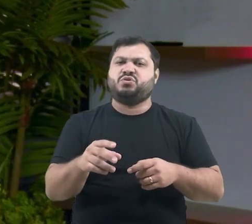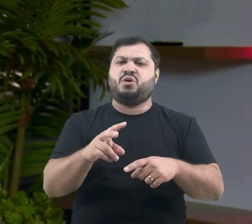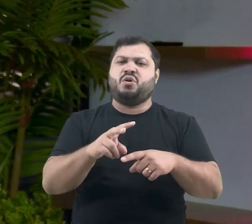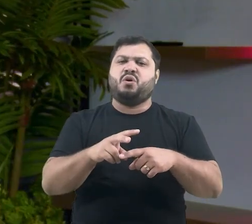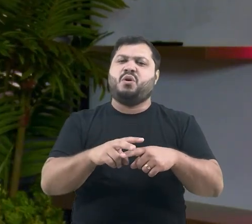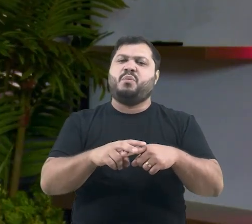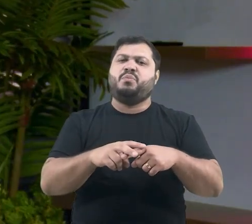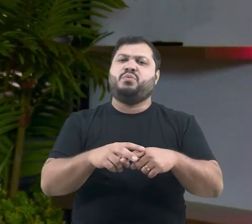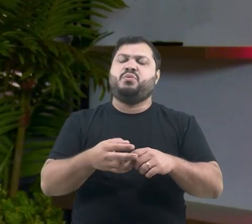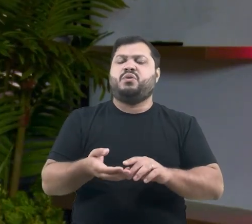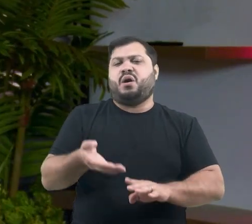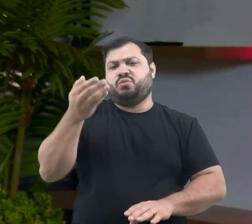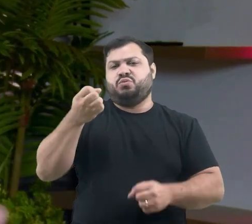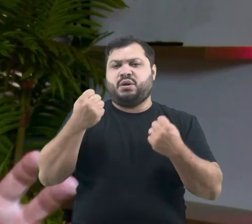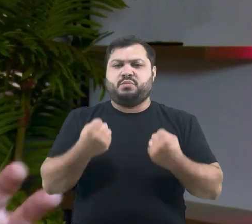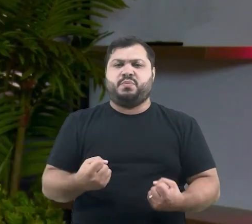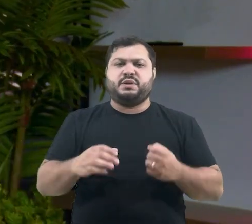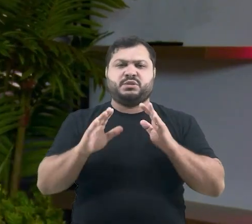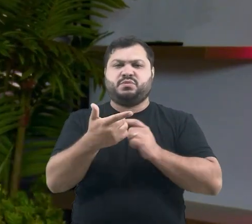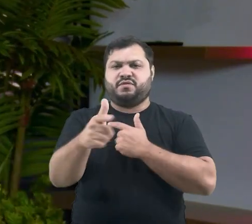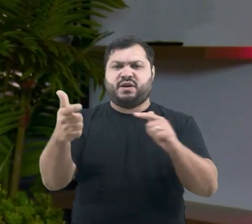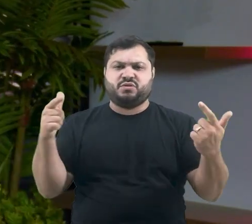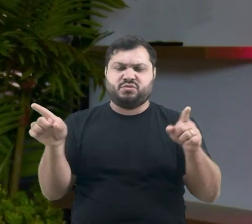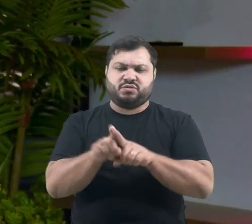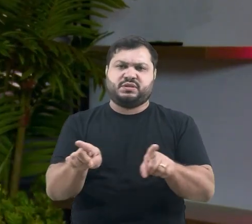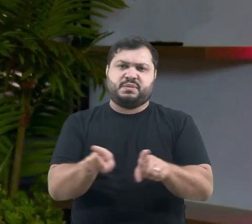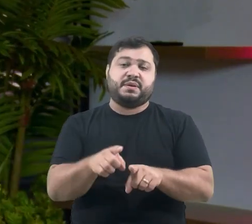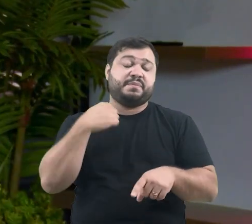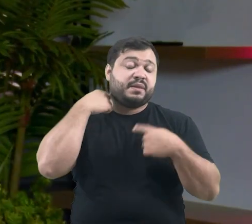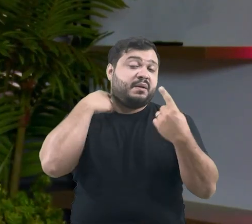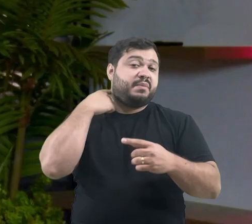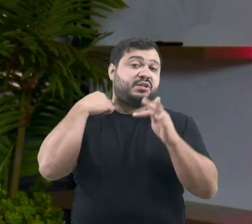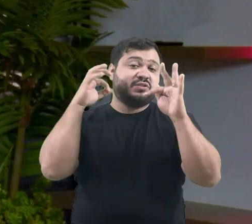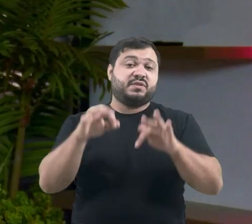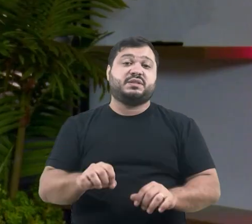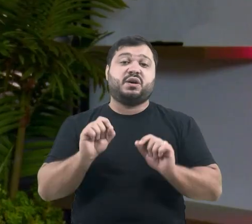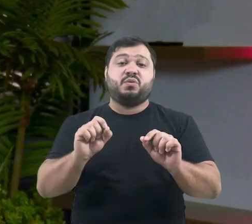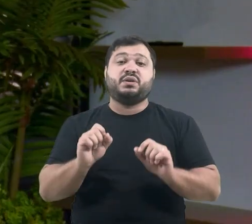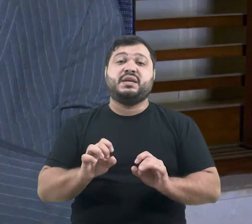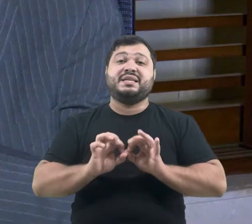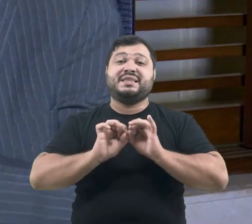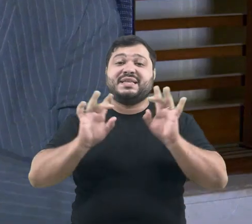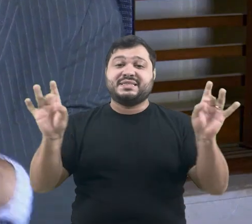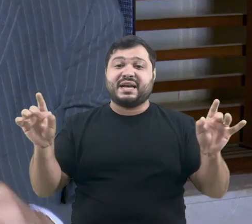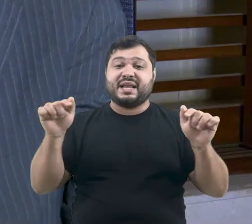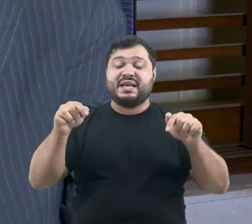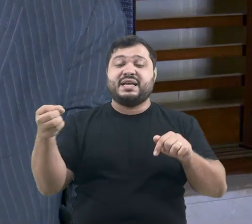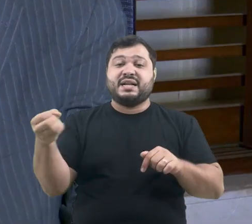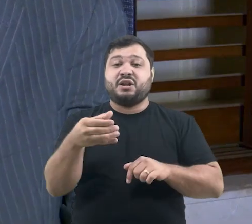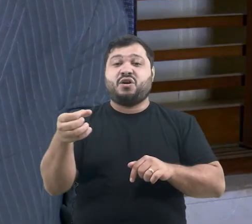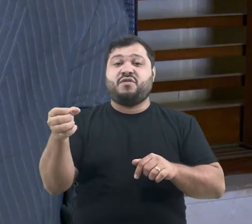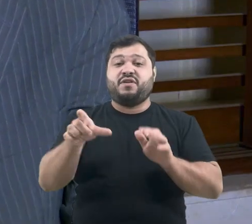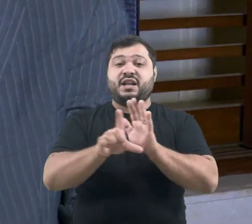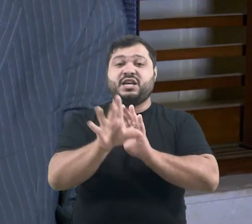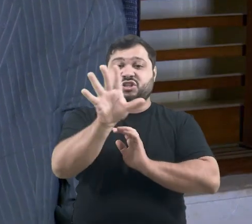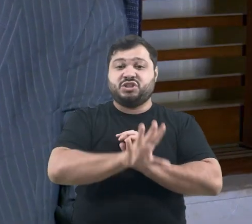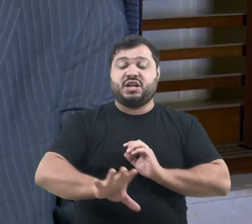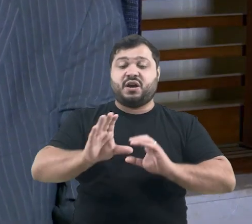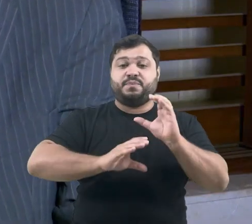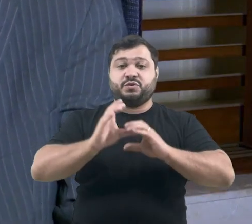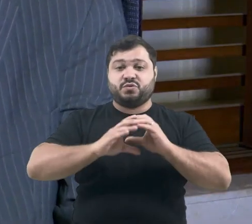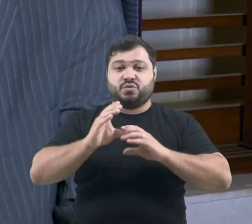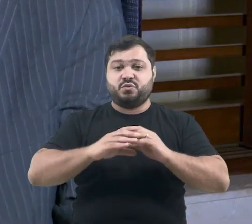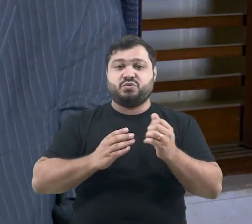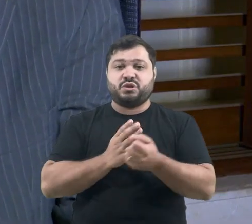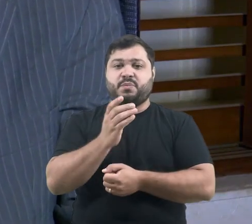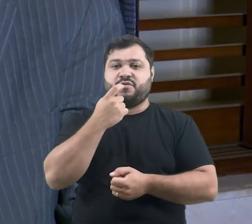por altura, não só por peso, mas por vários outros motivos. Para a gente finalizar, o que o senhor destacaria nessa nova Lei Geral dos